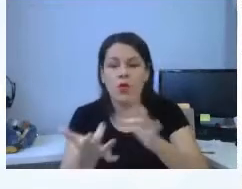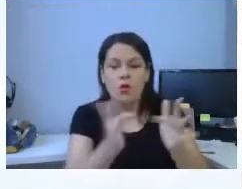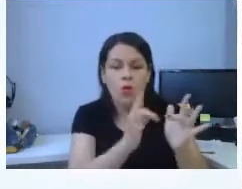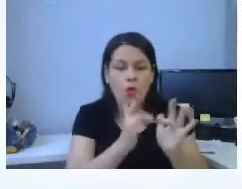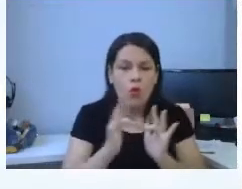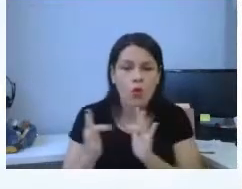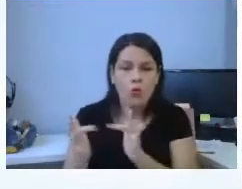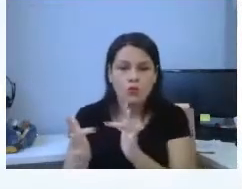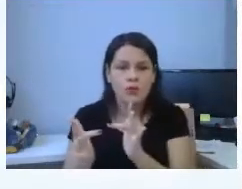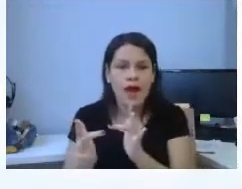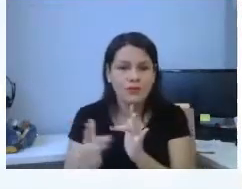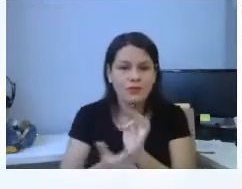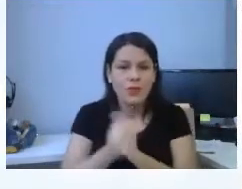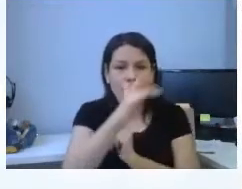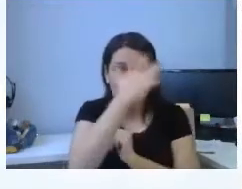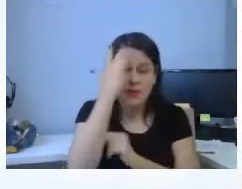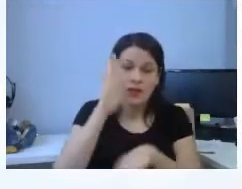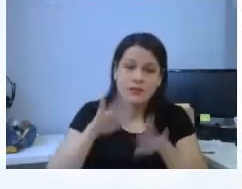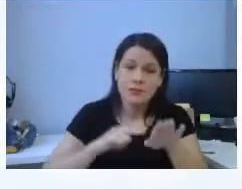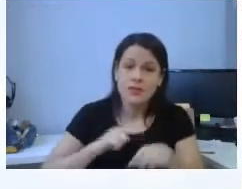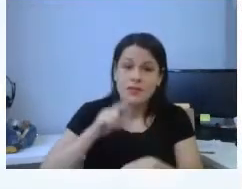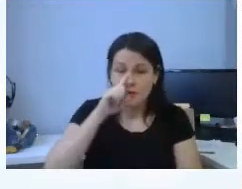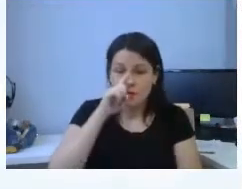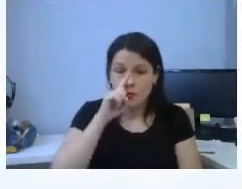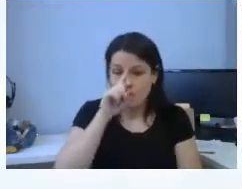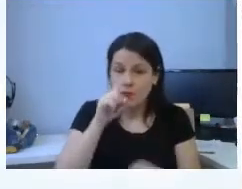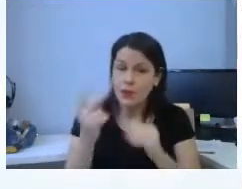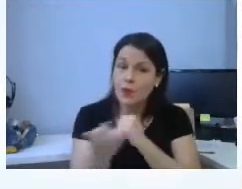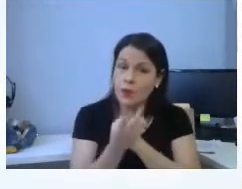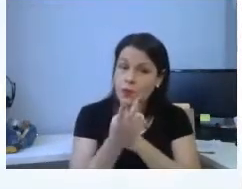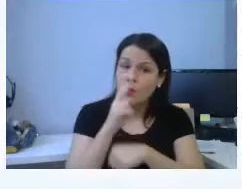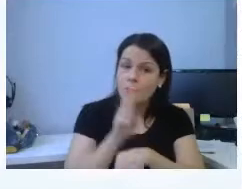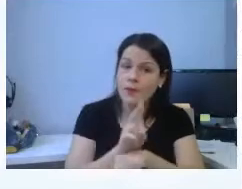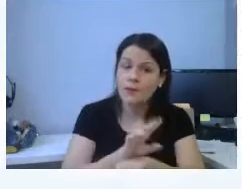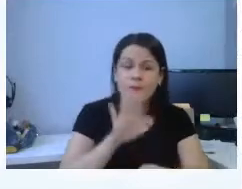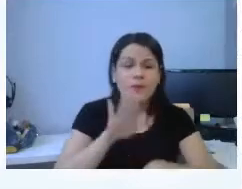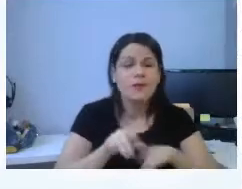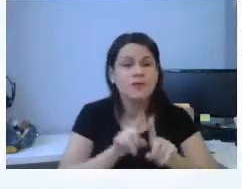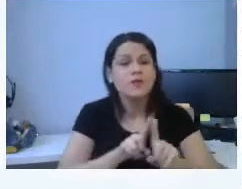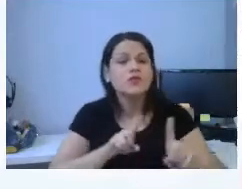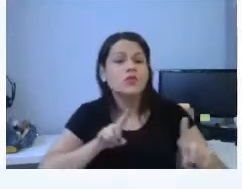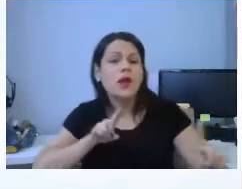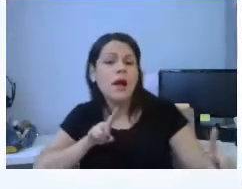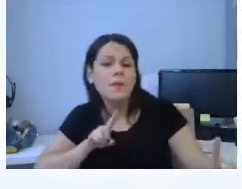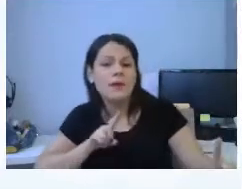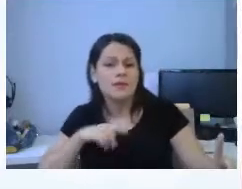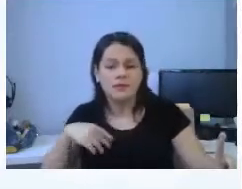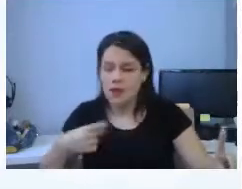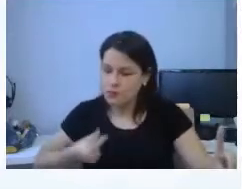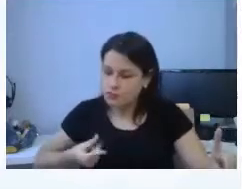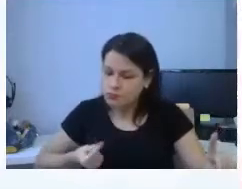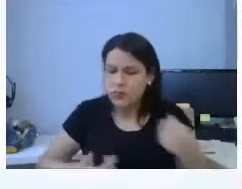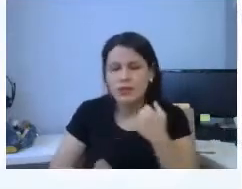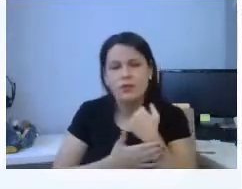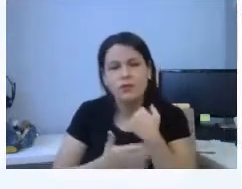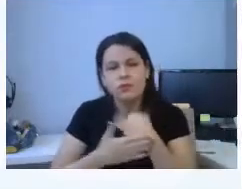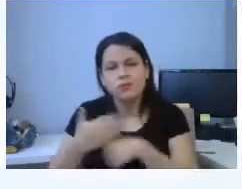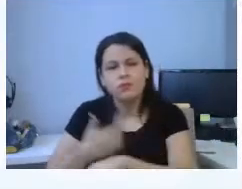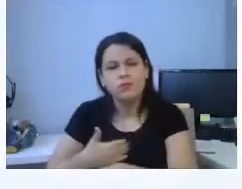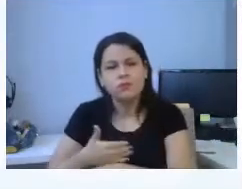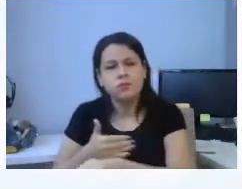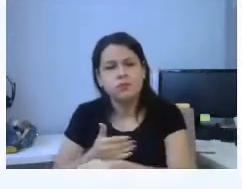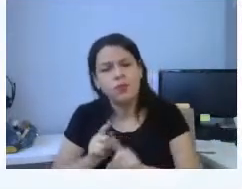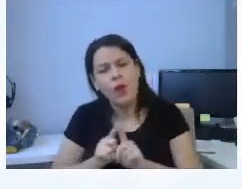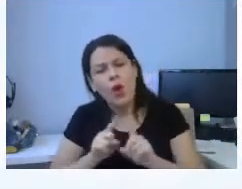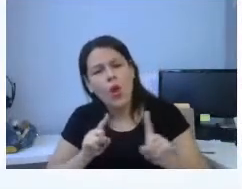ter os devidos cuidados. Muitas vezes, o isolamento prolongado que você acaba tendo, o distanciamento com os